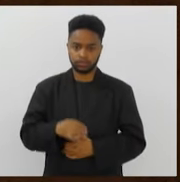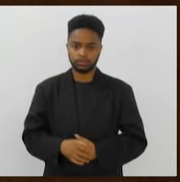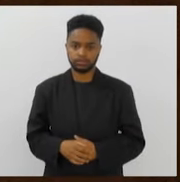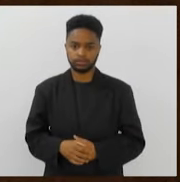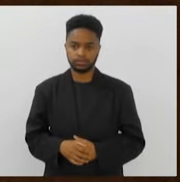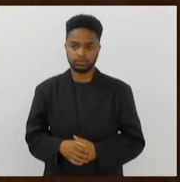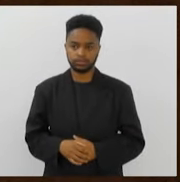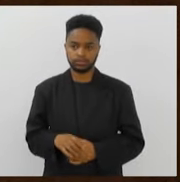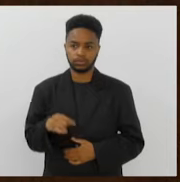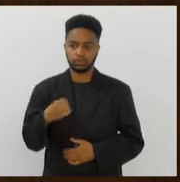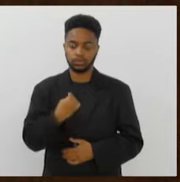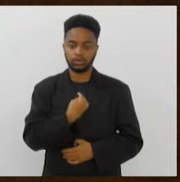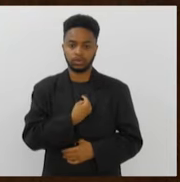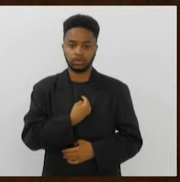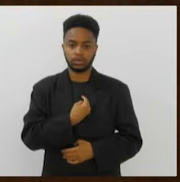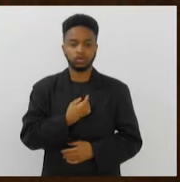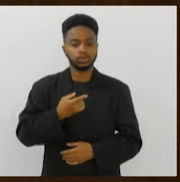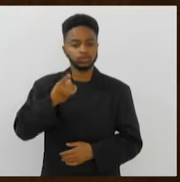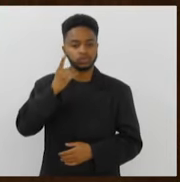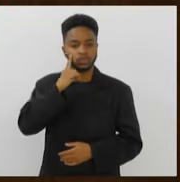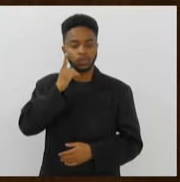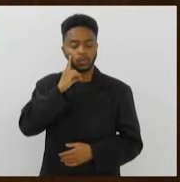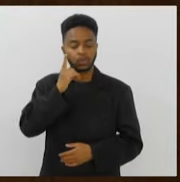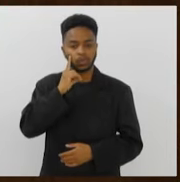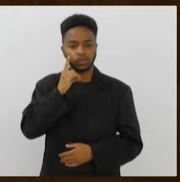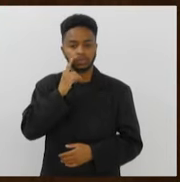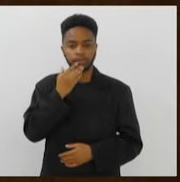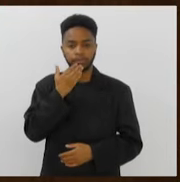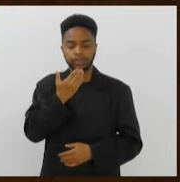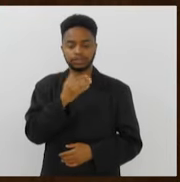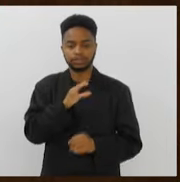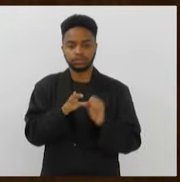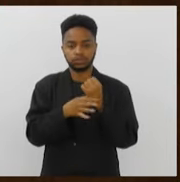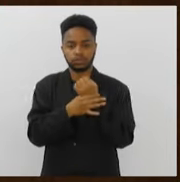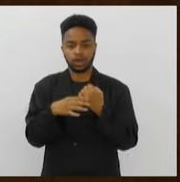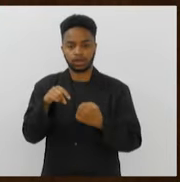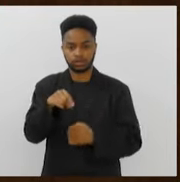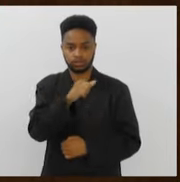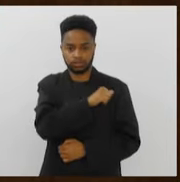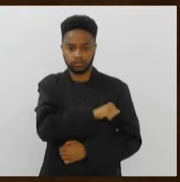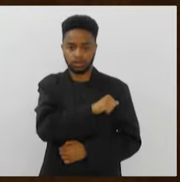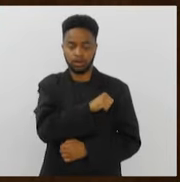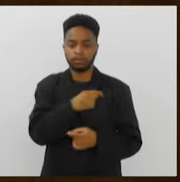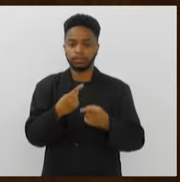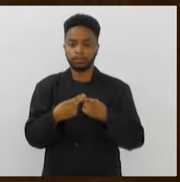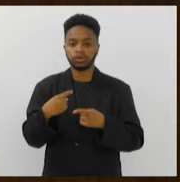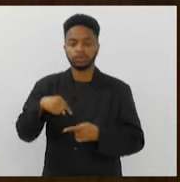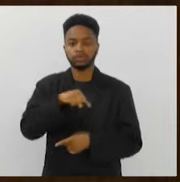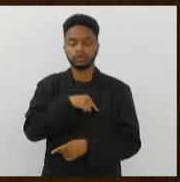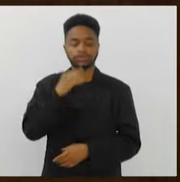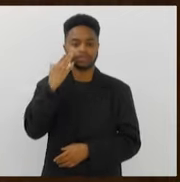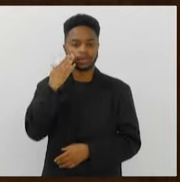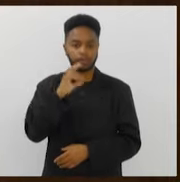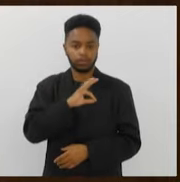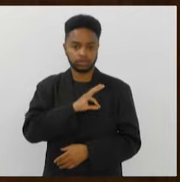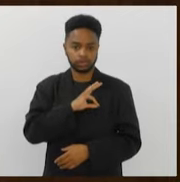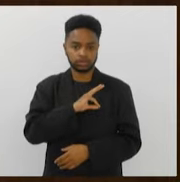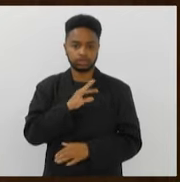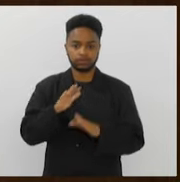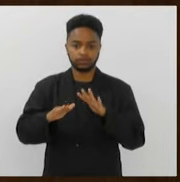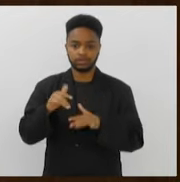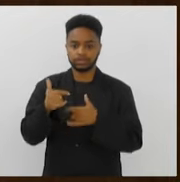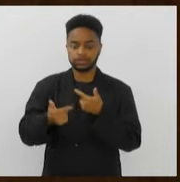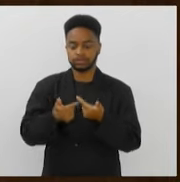temos cobrado diuturnamente, né, mais segurança no estado do Rio de Janeiro. Sabemos que os policiais acabam